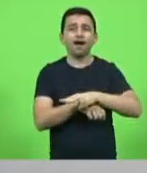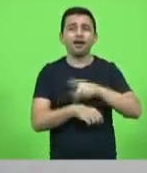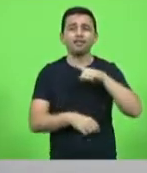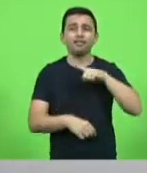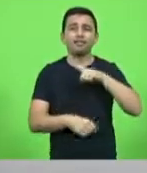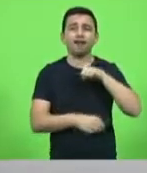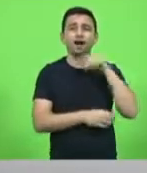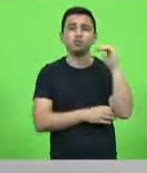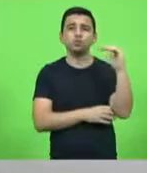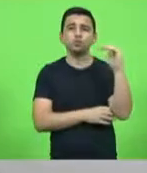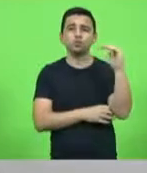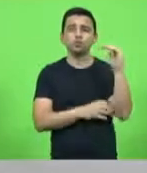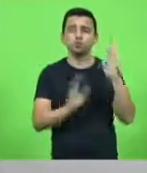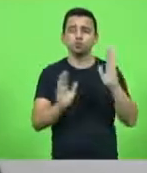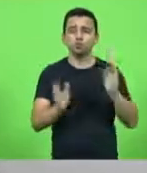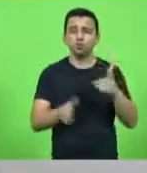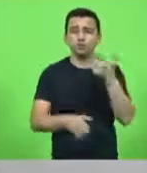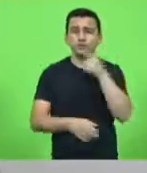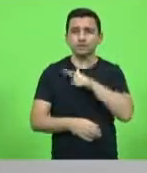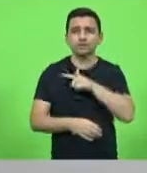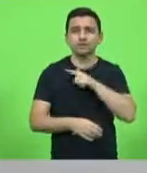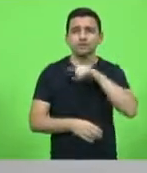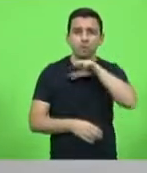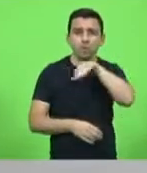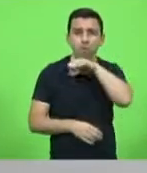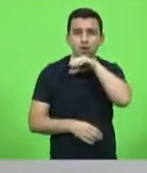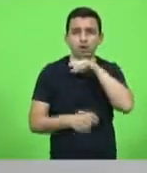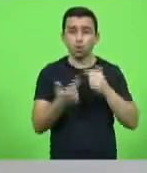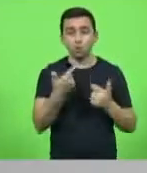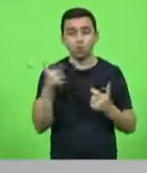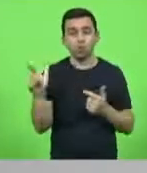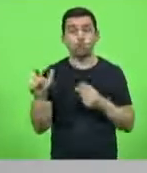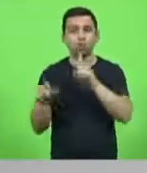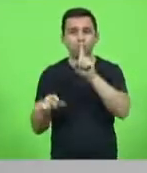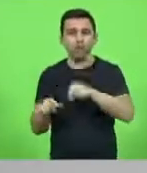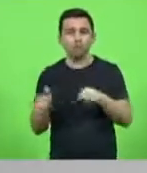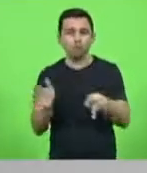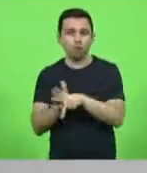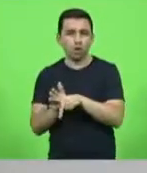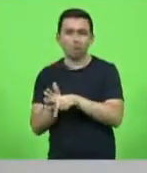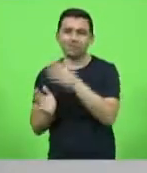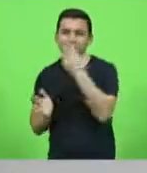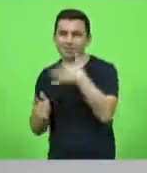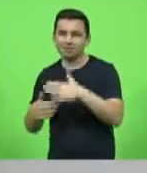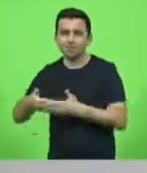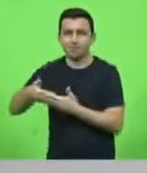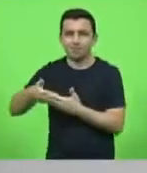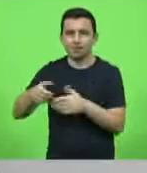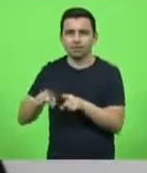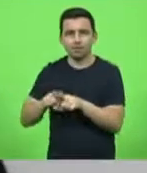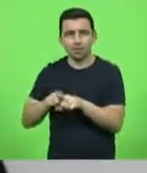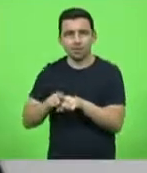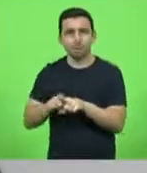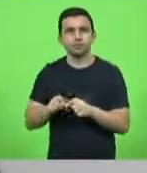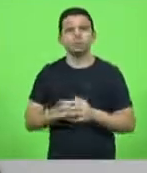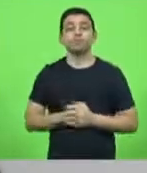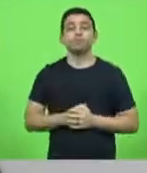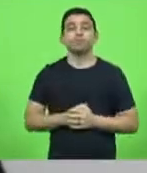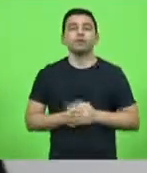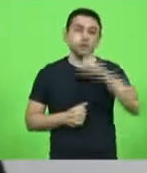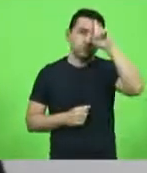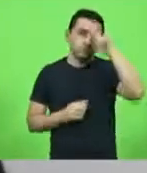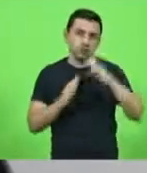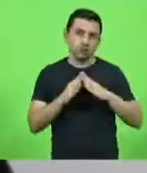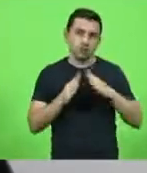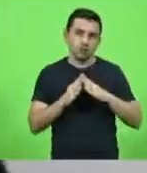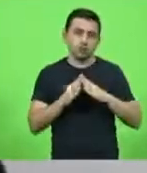adultos na cidade de Concórdia as demais são leitos Neonatal e pediátrica Hospital Regional Oeste de Chapecó